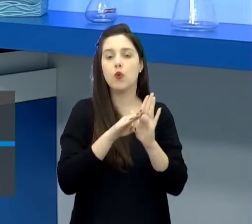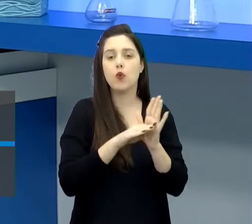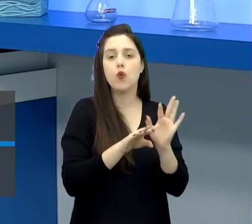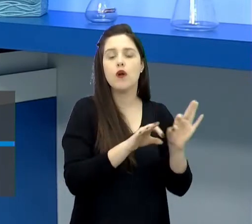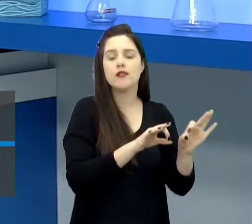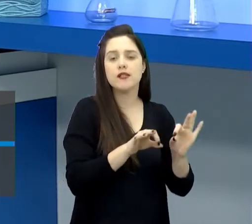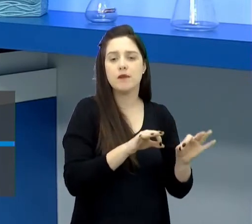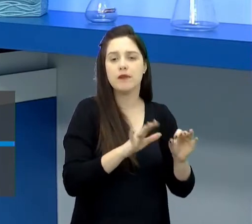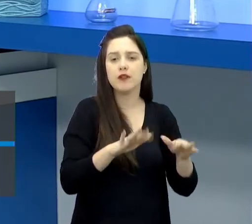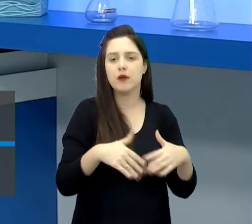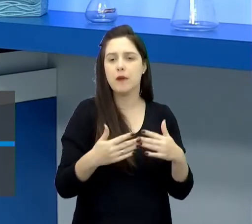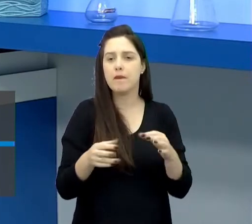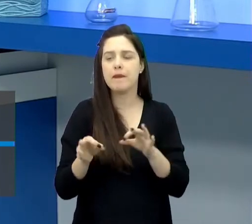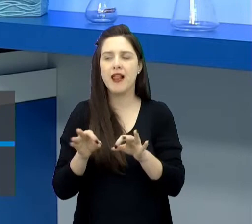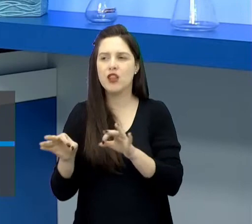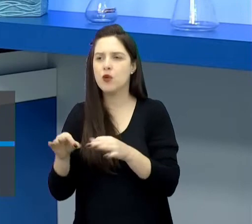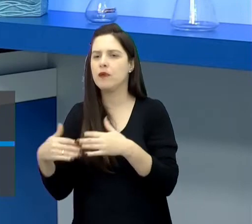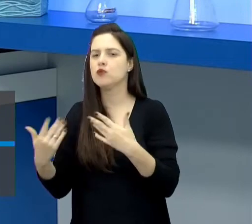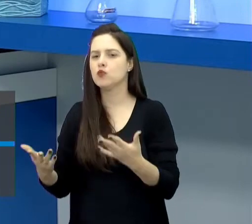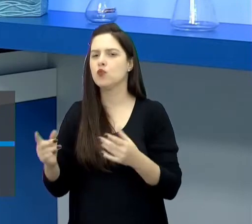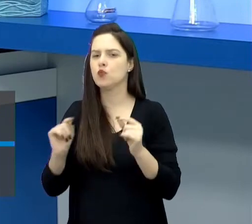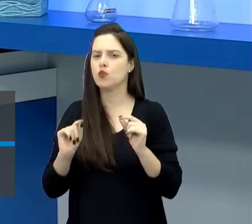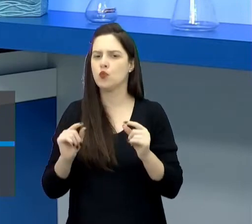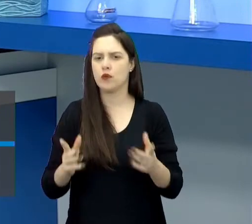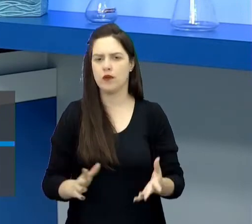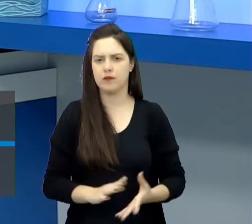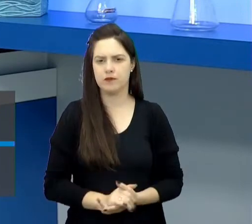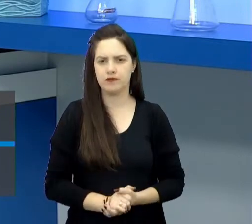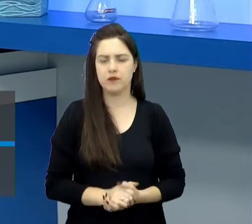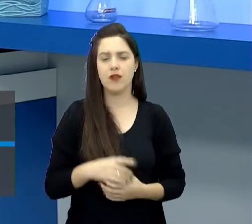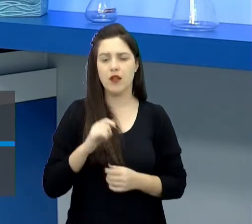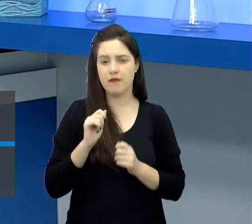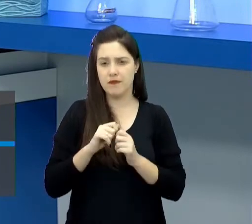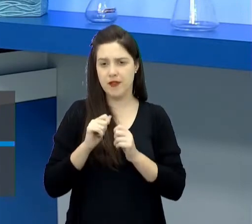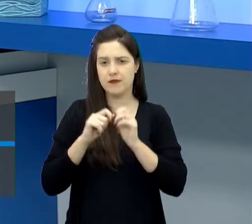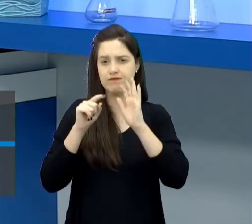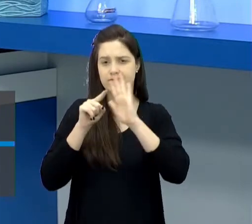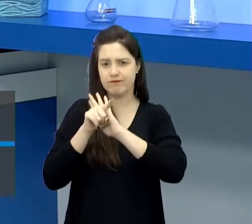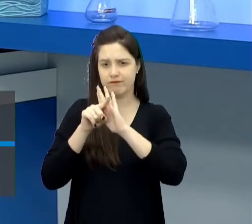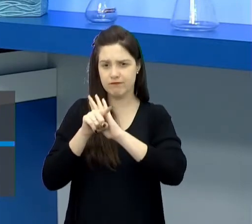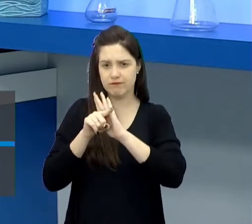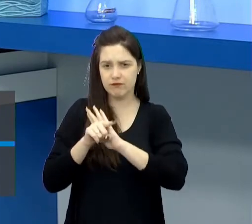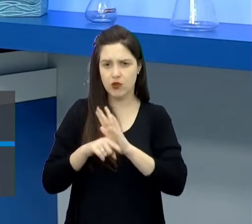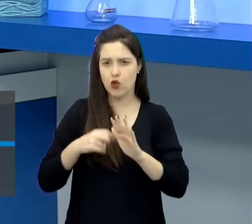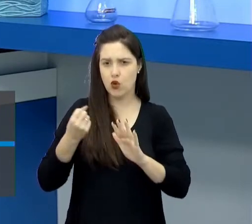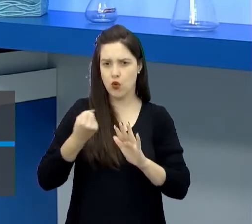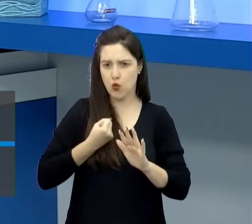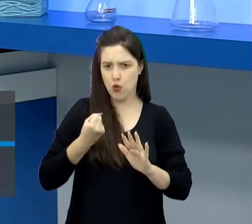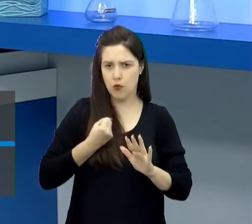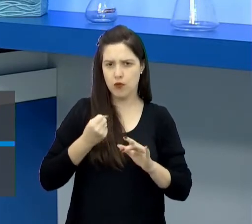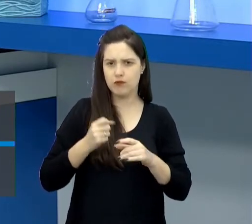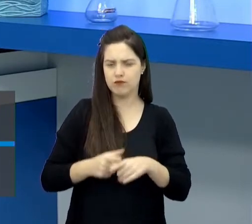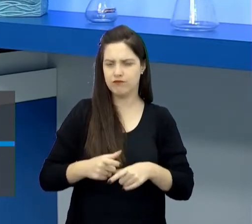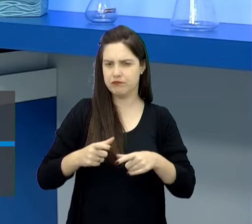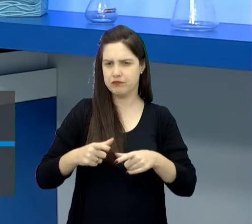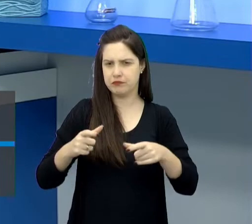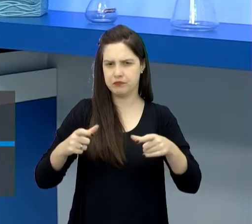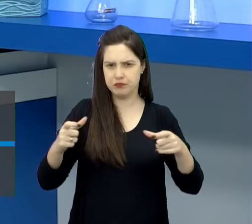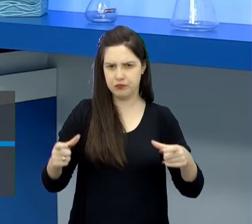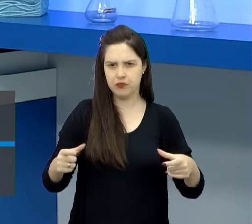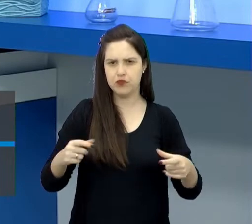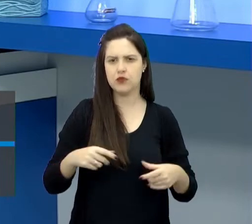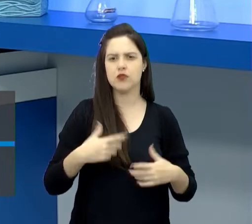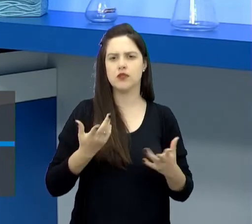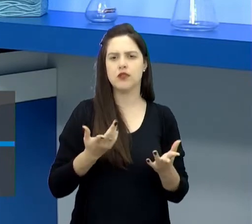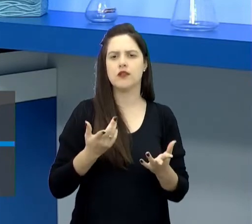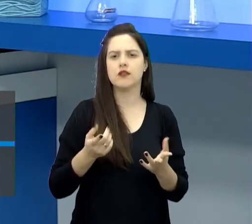aí embasamento para fazer a pesquisa de vocês. Fazendo a pesquisa tem inúmeros vídeos, inúmeros